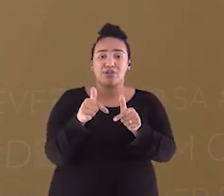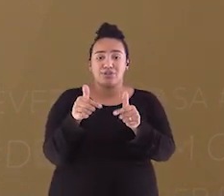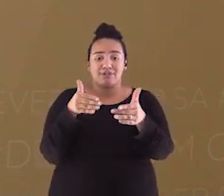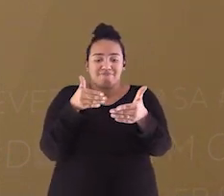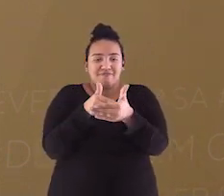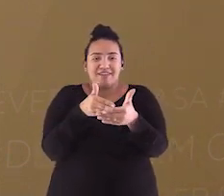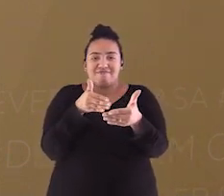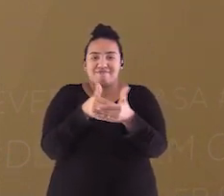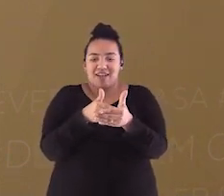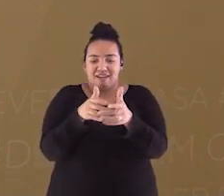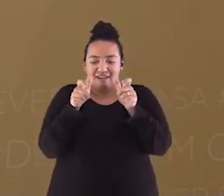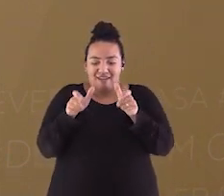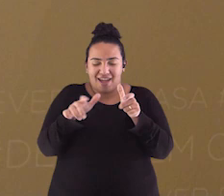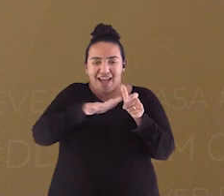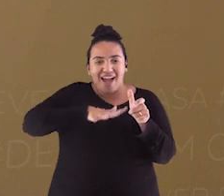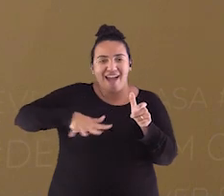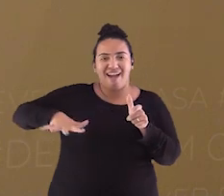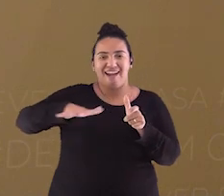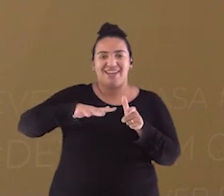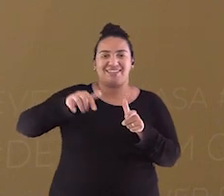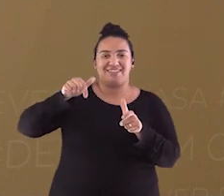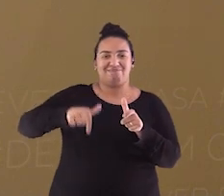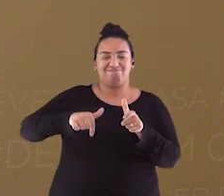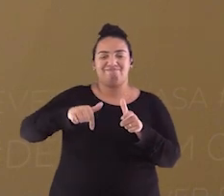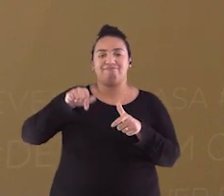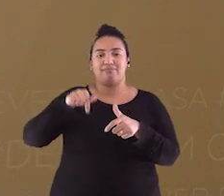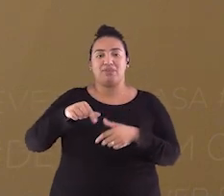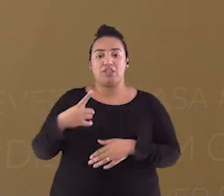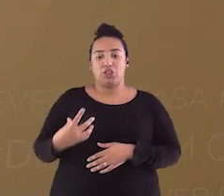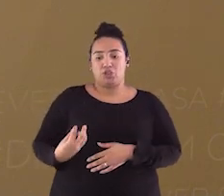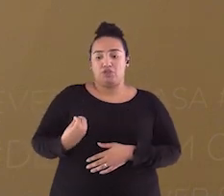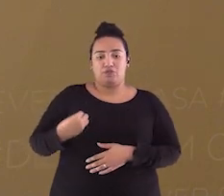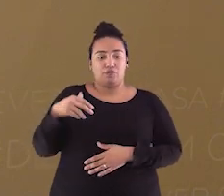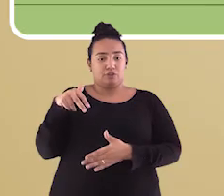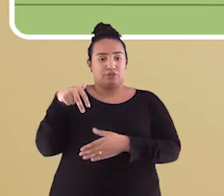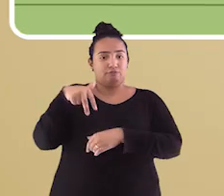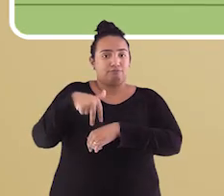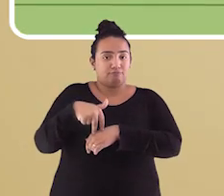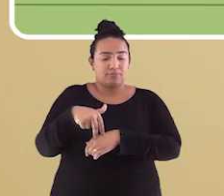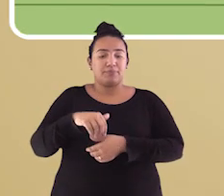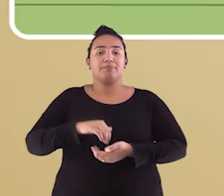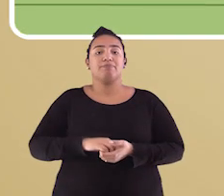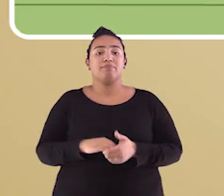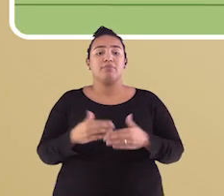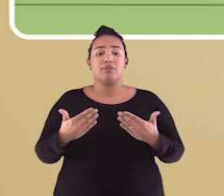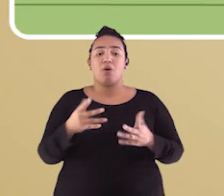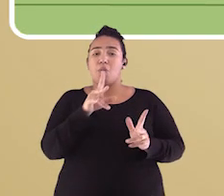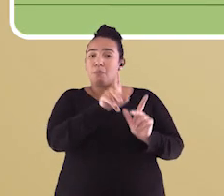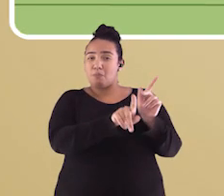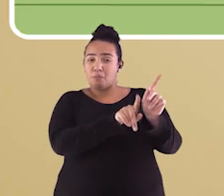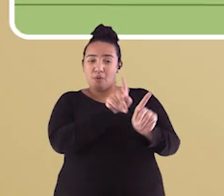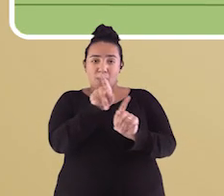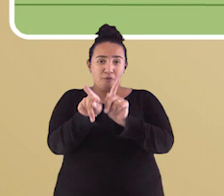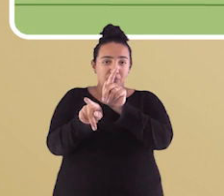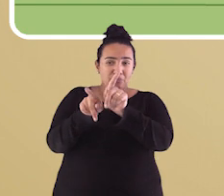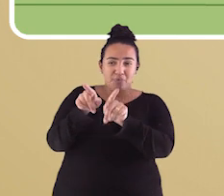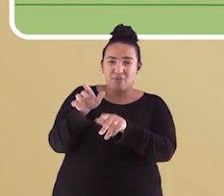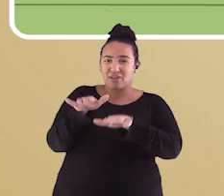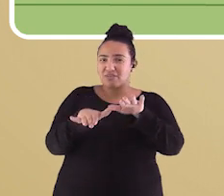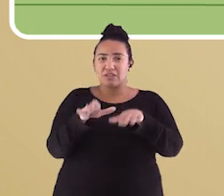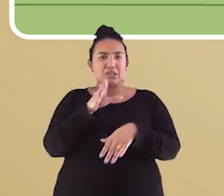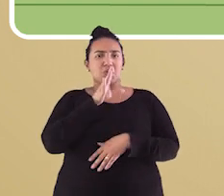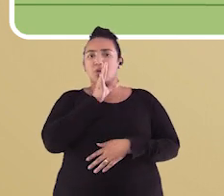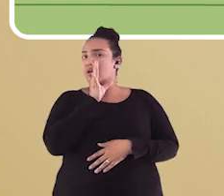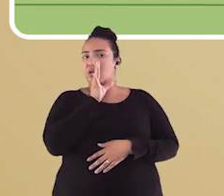eles faziam parte, estando restritos ao seu lugar de origem. Grande parte dos povos não tinham dimensão